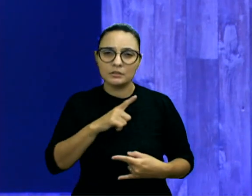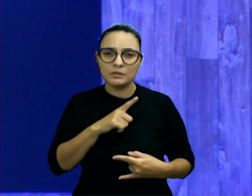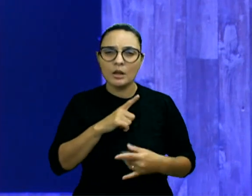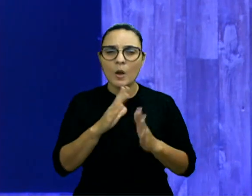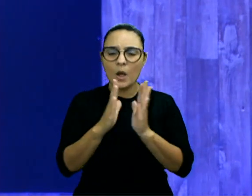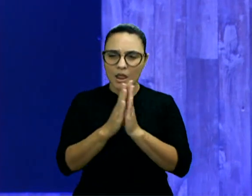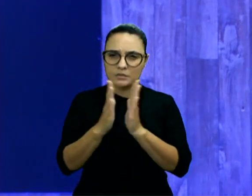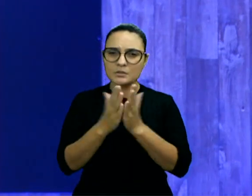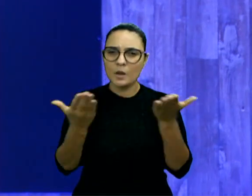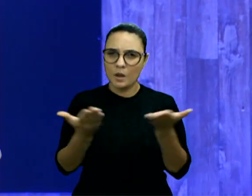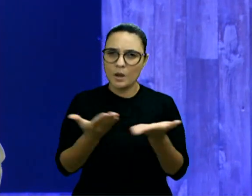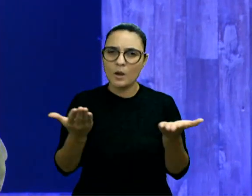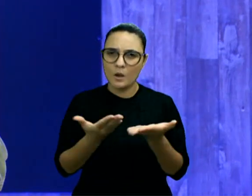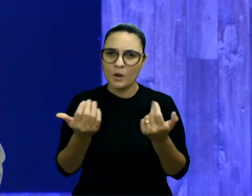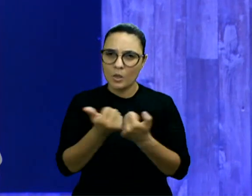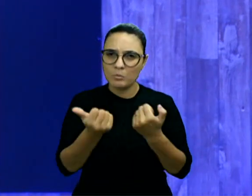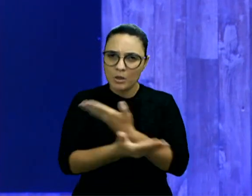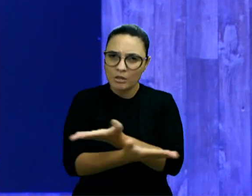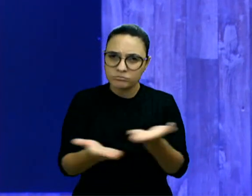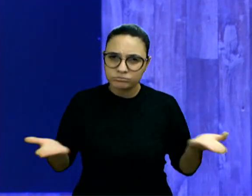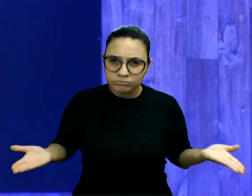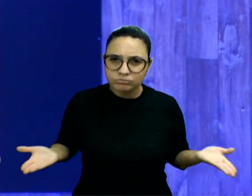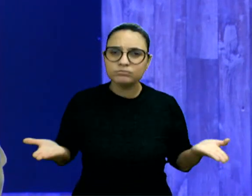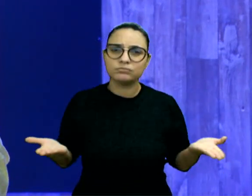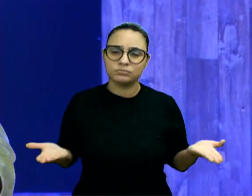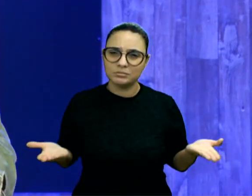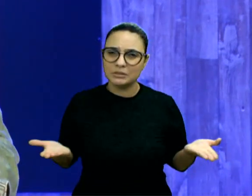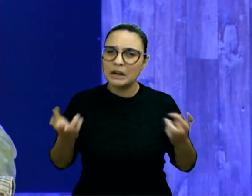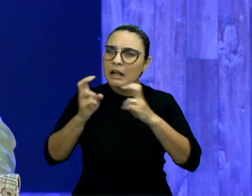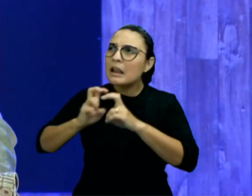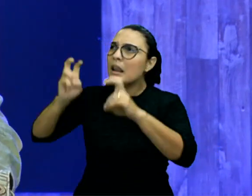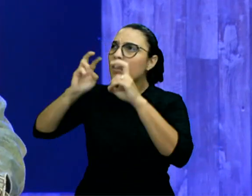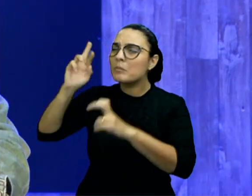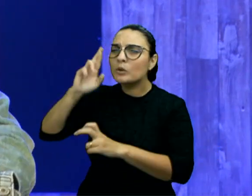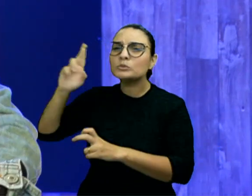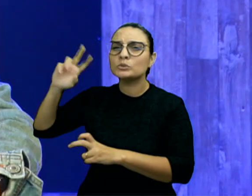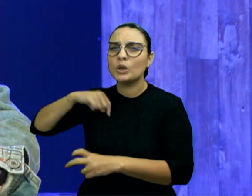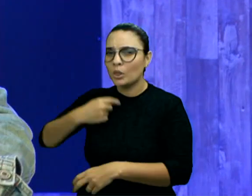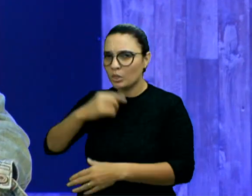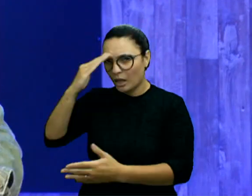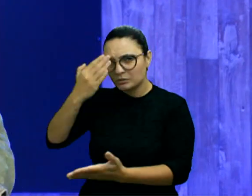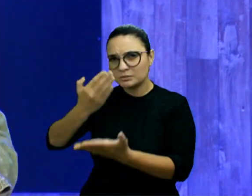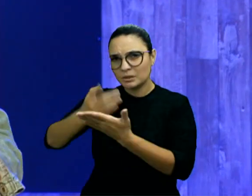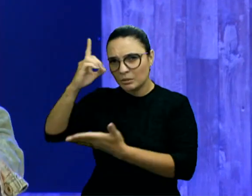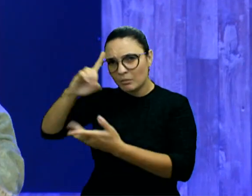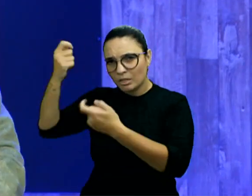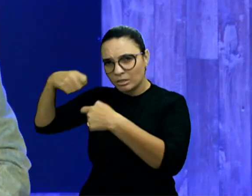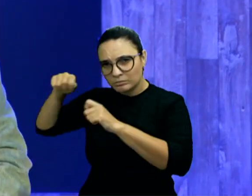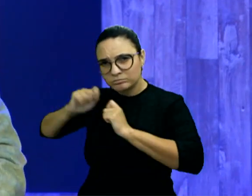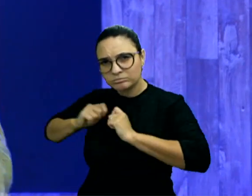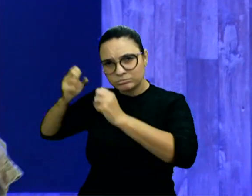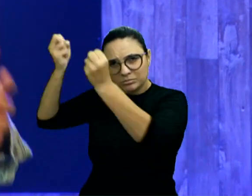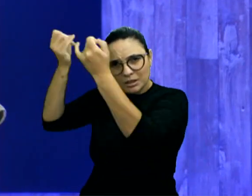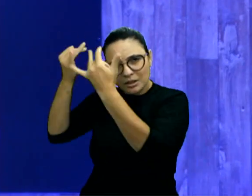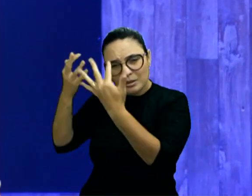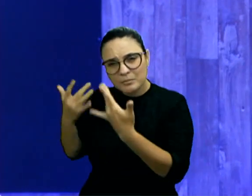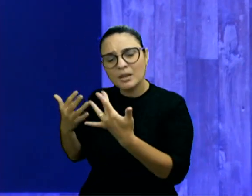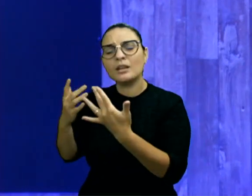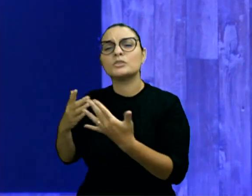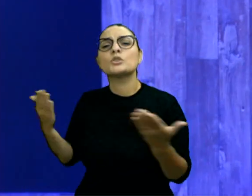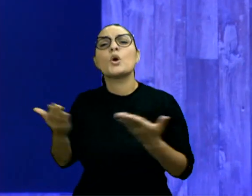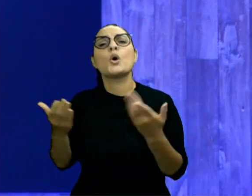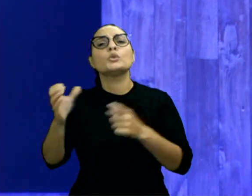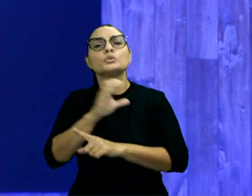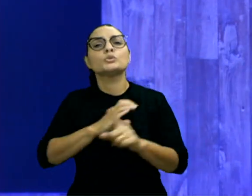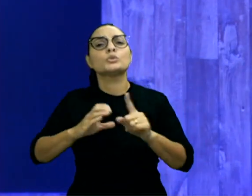vamos orar agora. Nós vamos clamar ao Senhor, porque nós cremos no poder da oração. Essa noite é uma noite de oração, é o nosso culto de